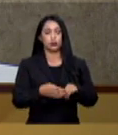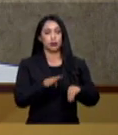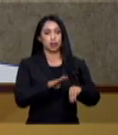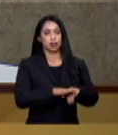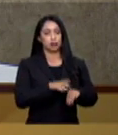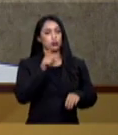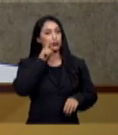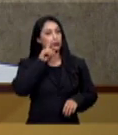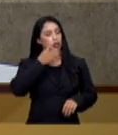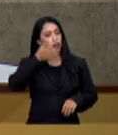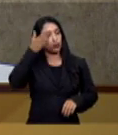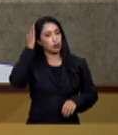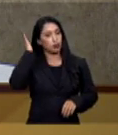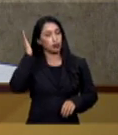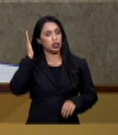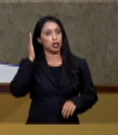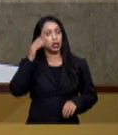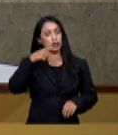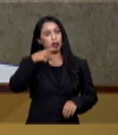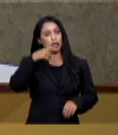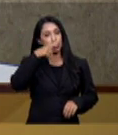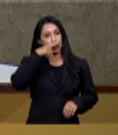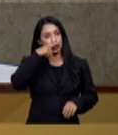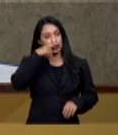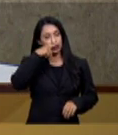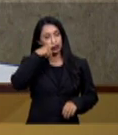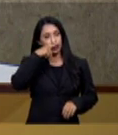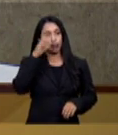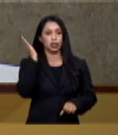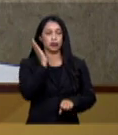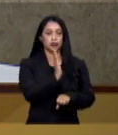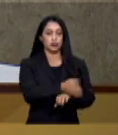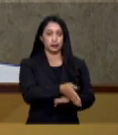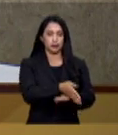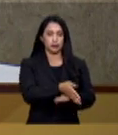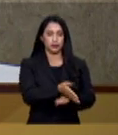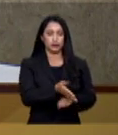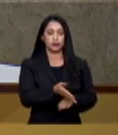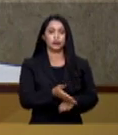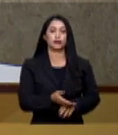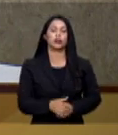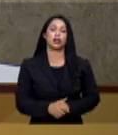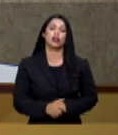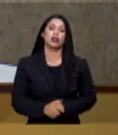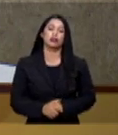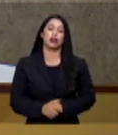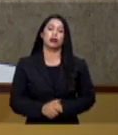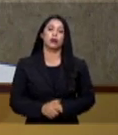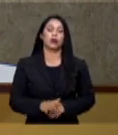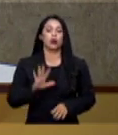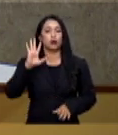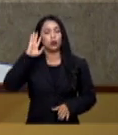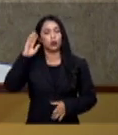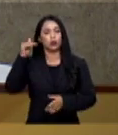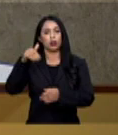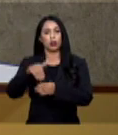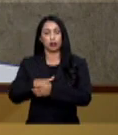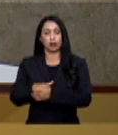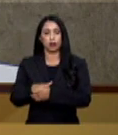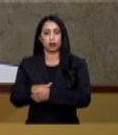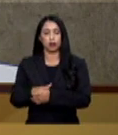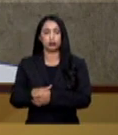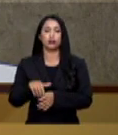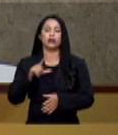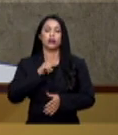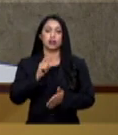Marco Aurélio, Edson e Edson Fachin. Redigirá o acórdão o ministro